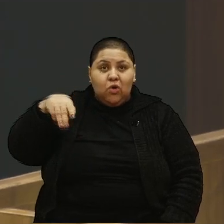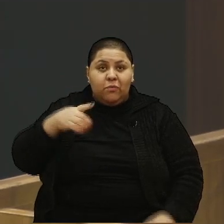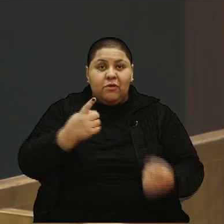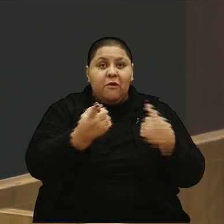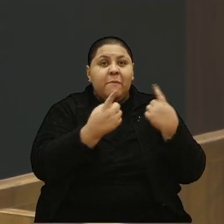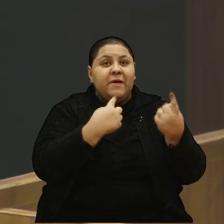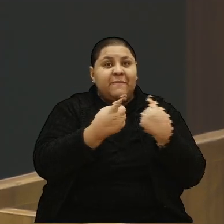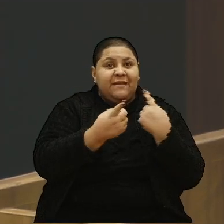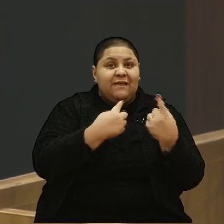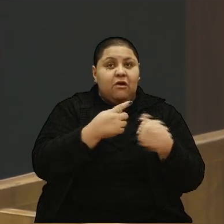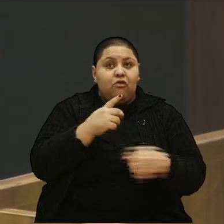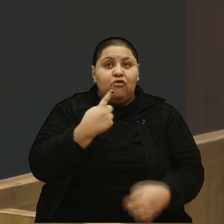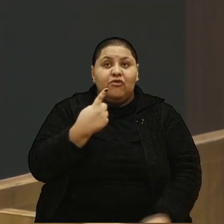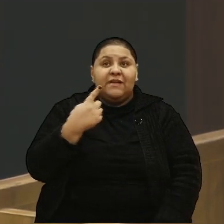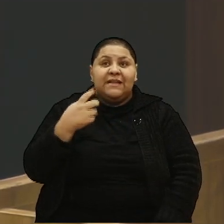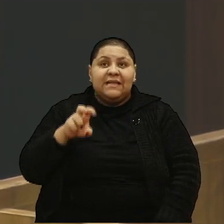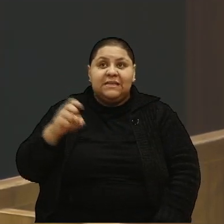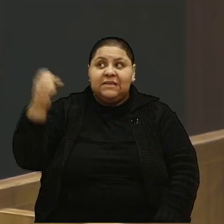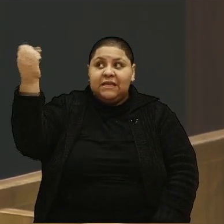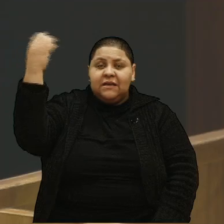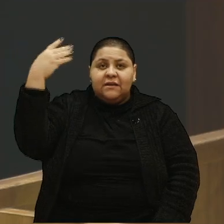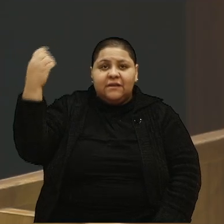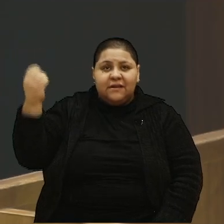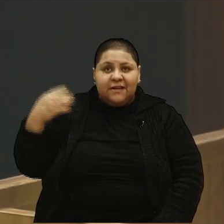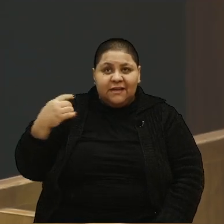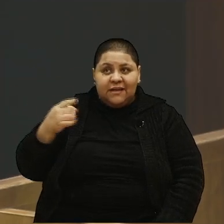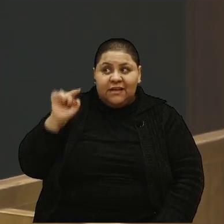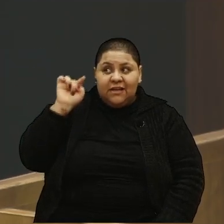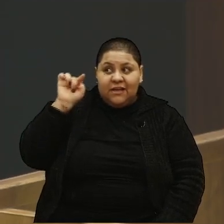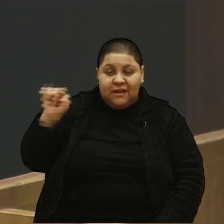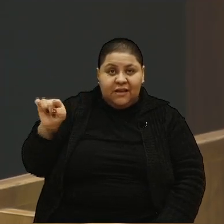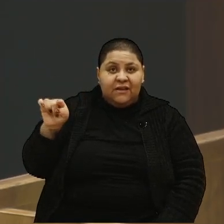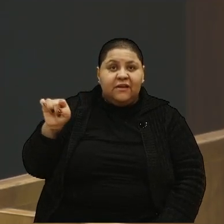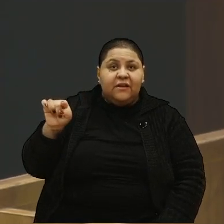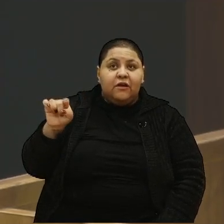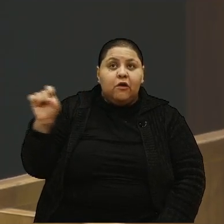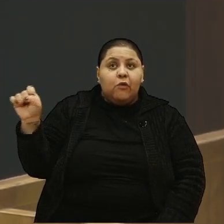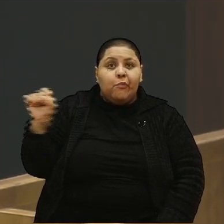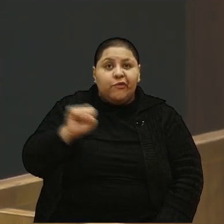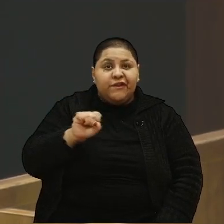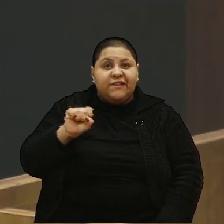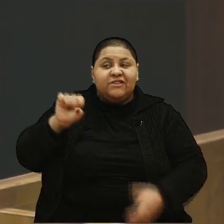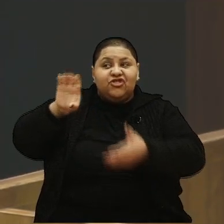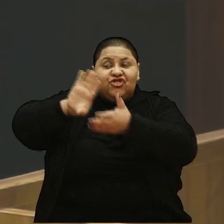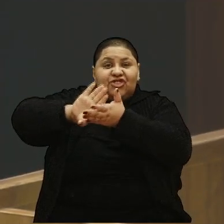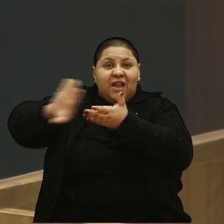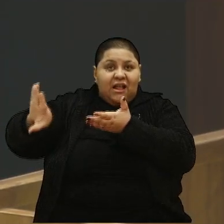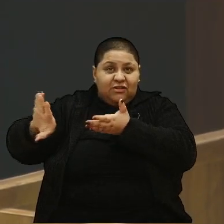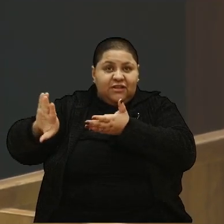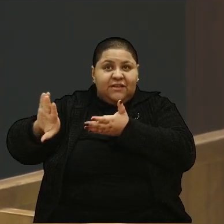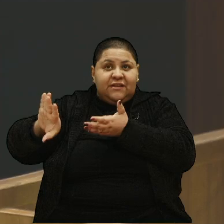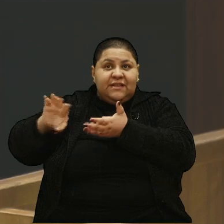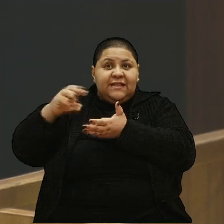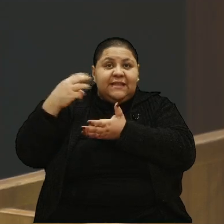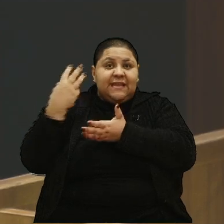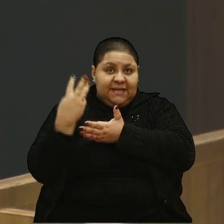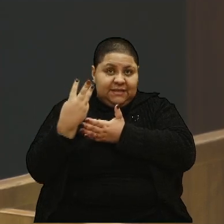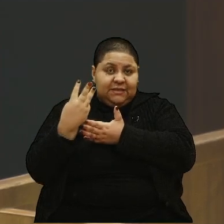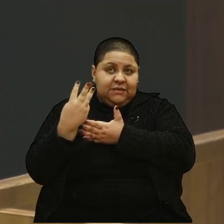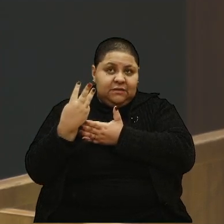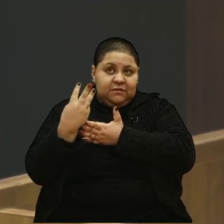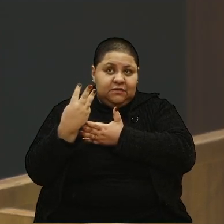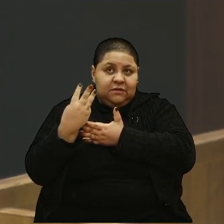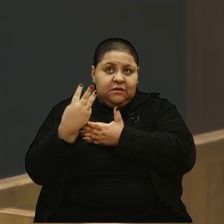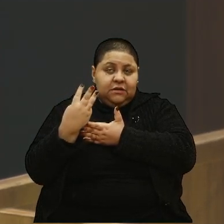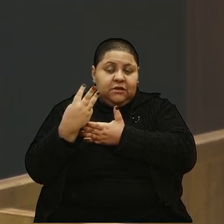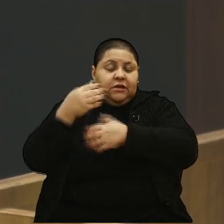15 semáforos. Destes, imediatamente poderiam ser tirados 3, que é